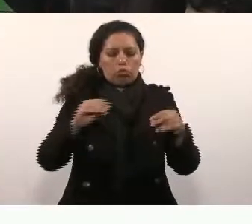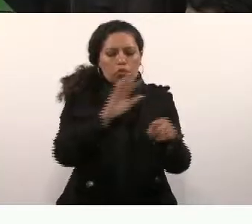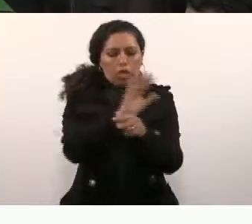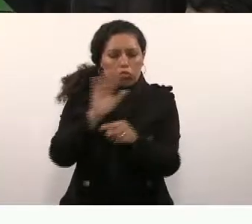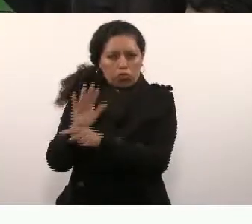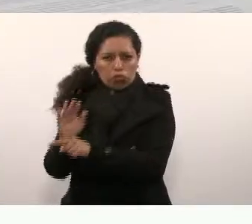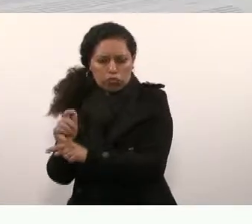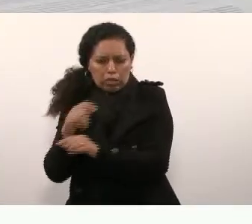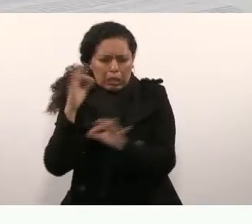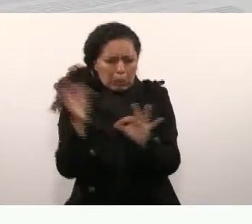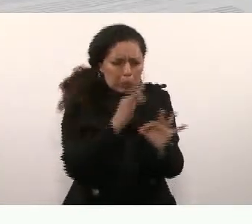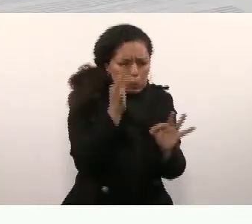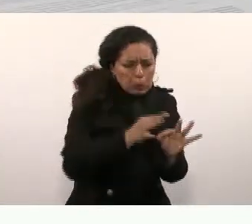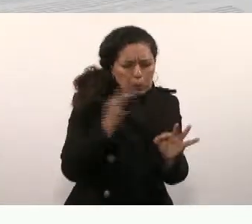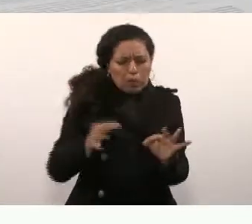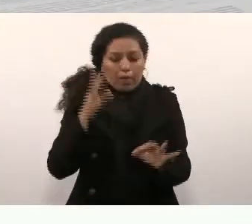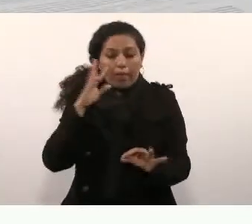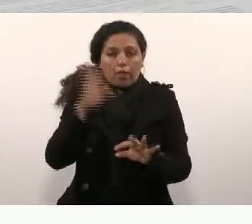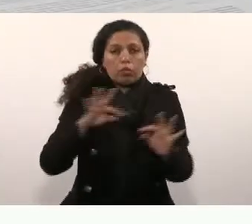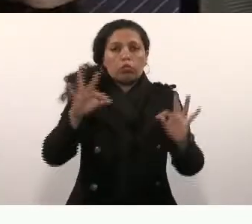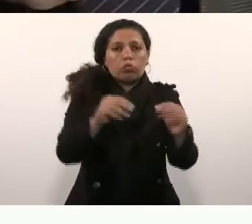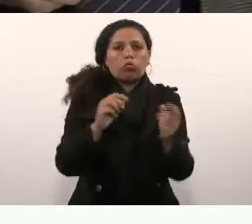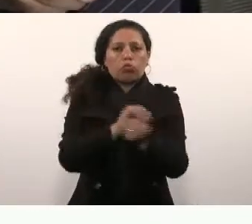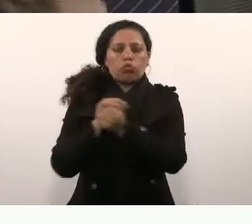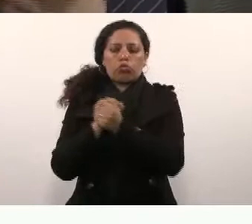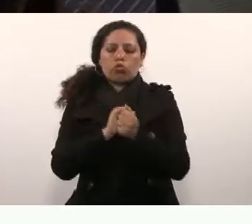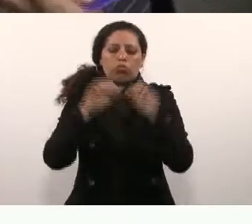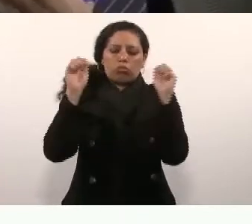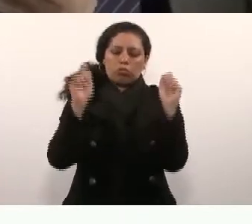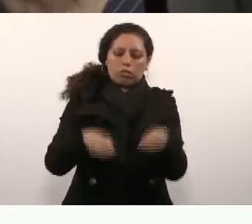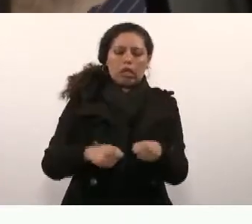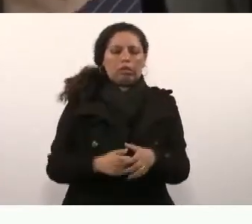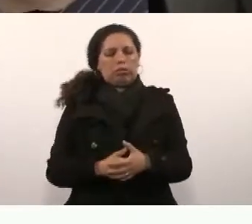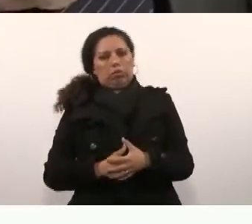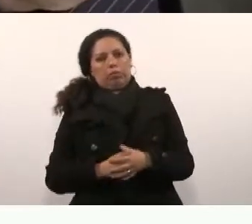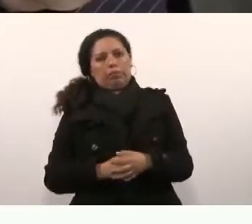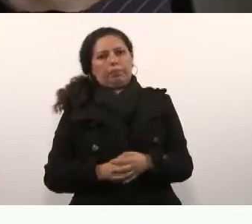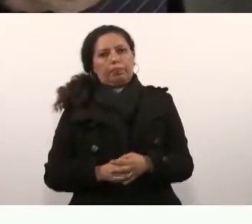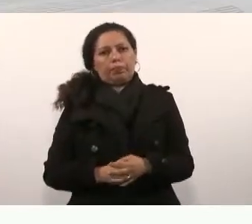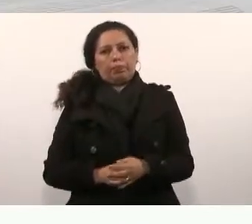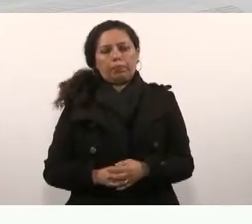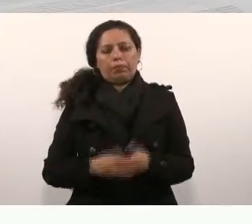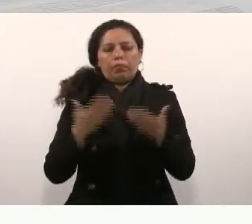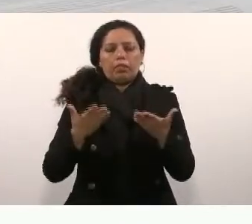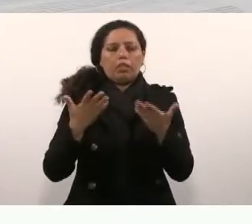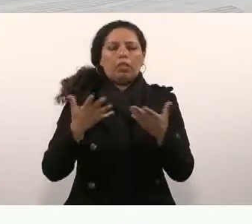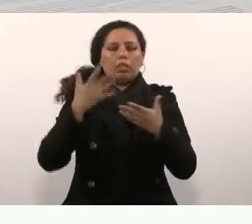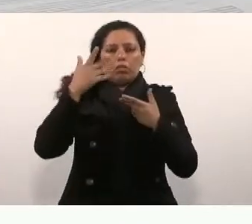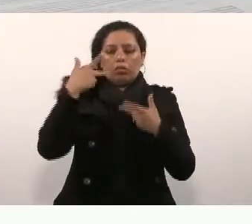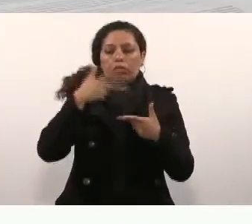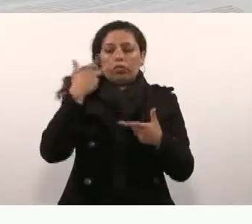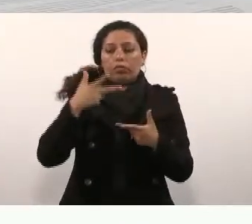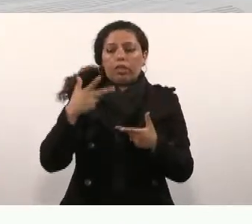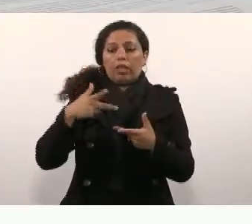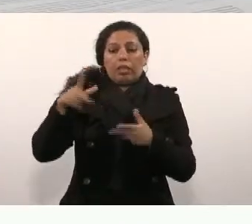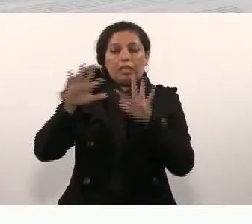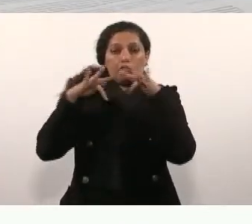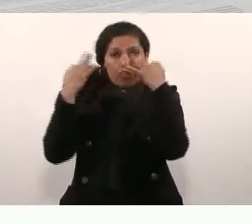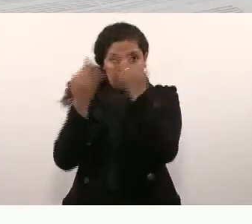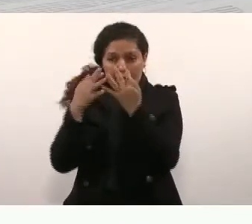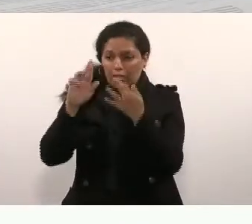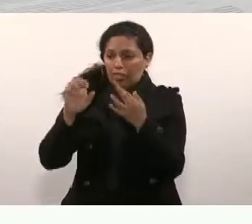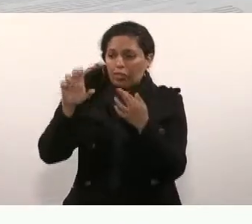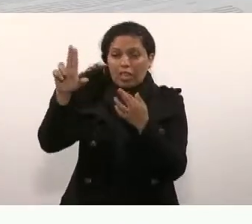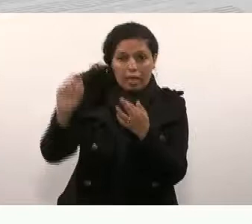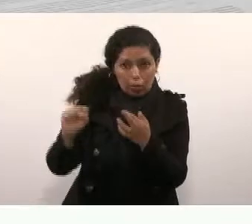costurar a articulação com as outras comissões. Eu acho Maravilha. Que vale a pena. Visto que o deputado André Silva já está. Eu queria dizer o seguinte, que eles são réus em processos de